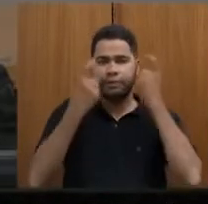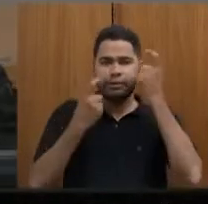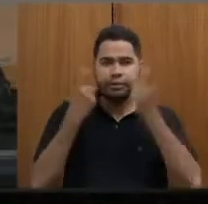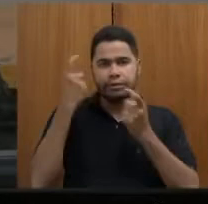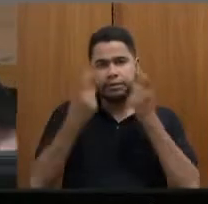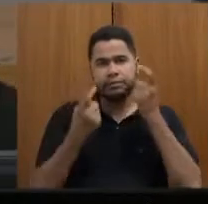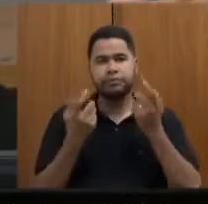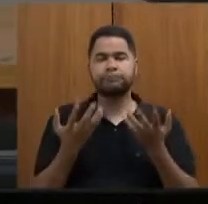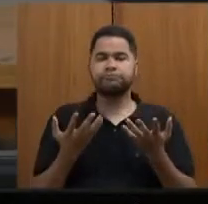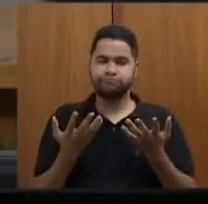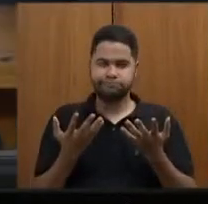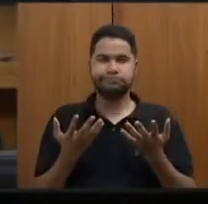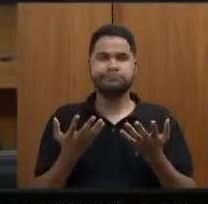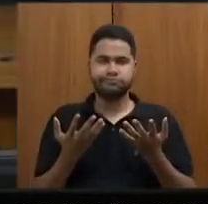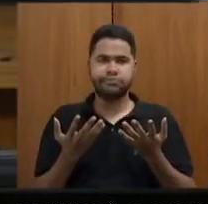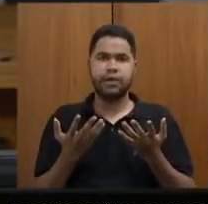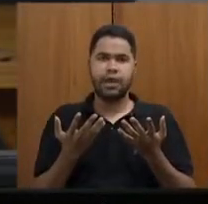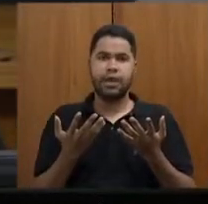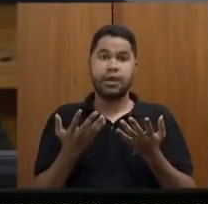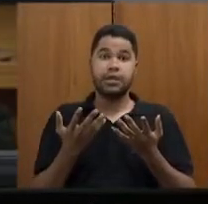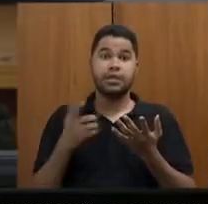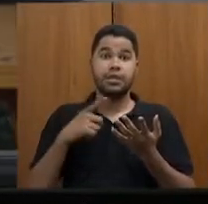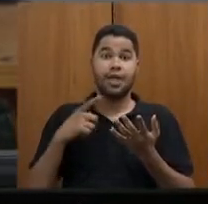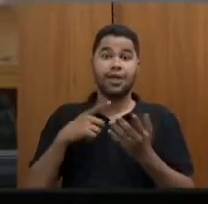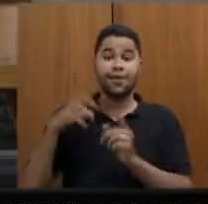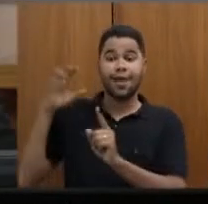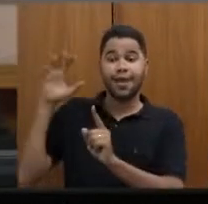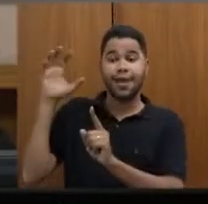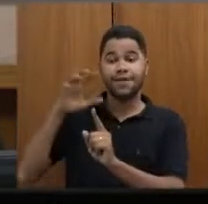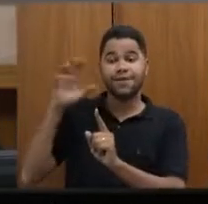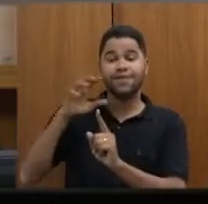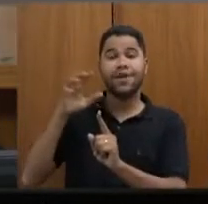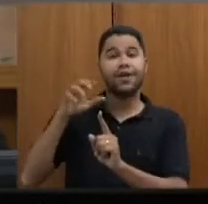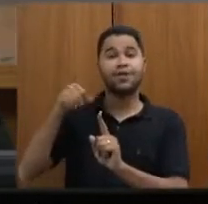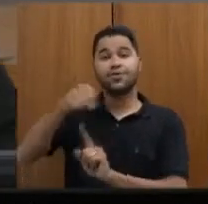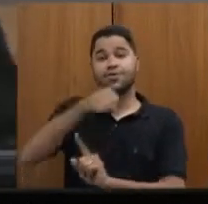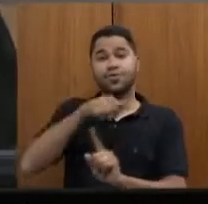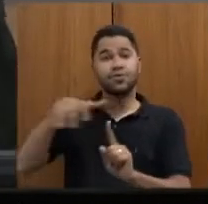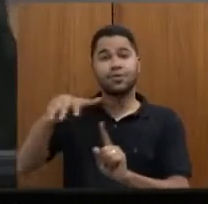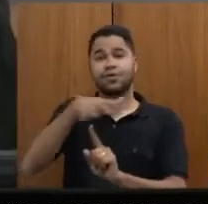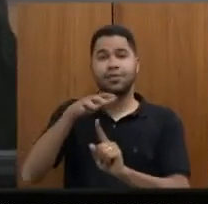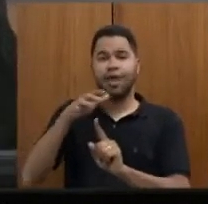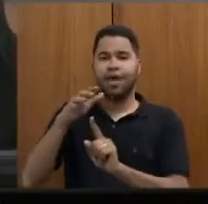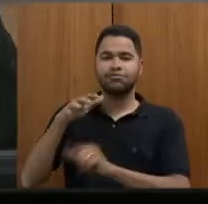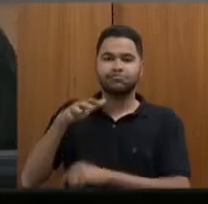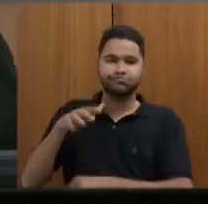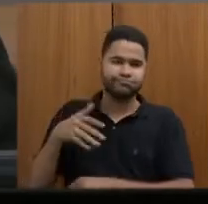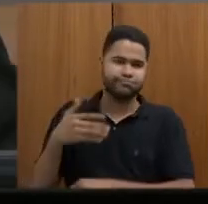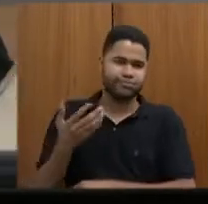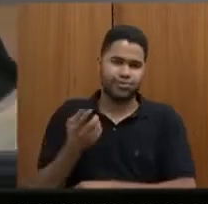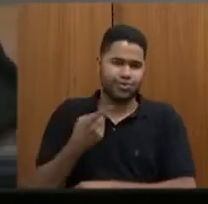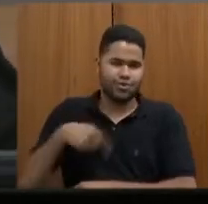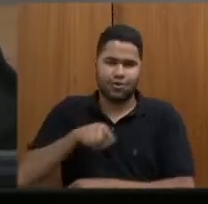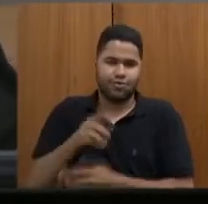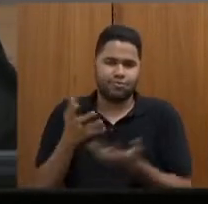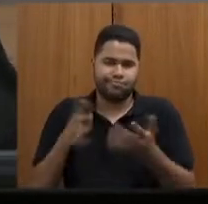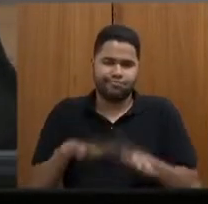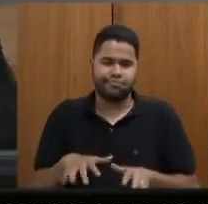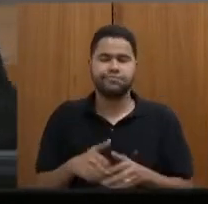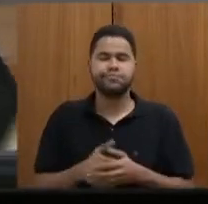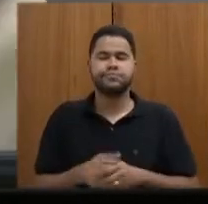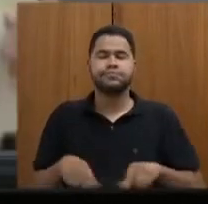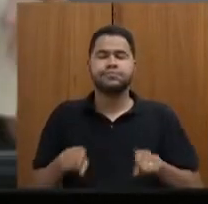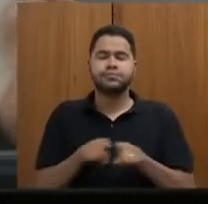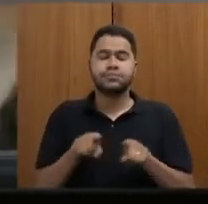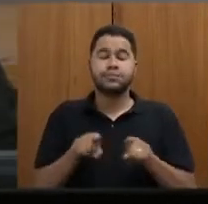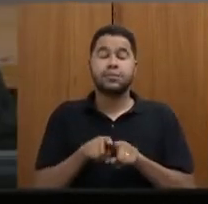coisa que tem reflexo na nossa sociedade como um todo, não é a que nós queremos. Eu queria até aproveitar